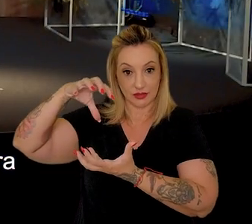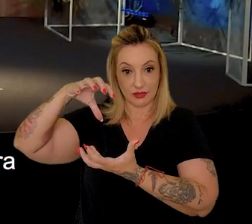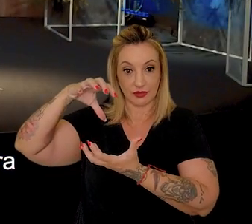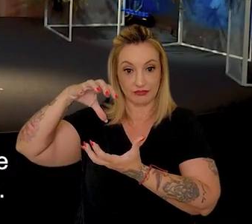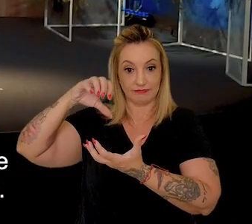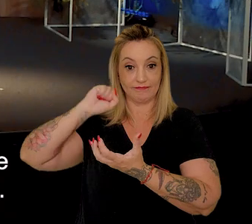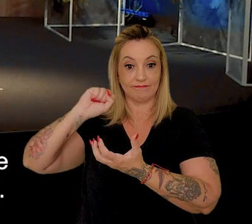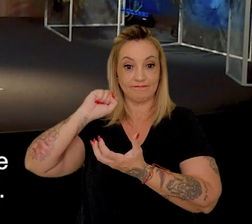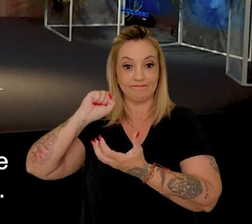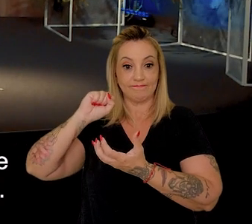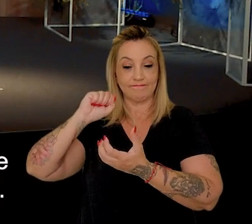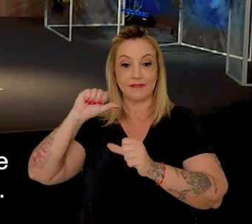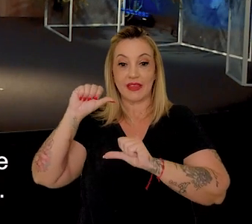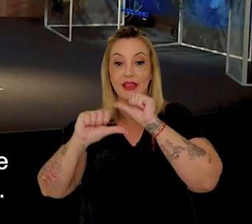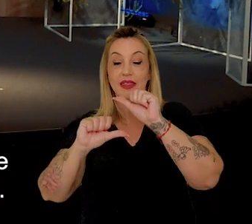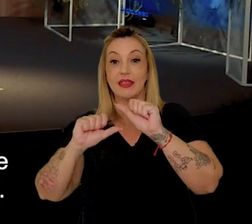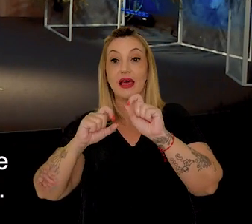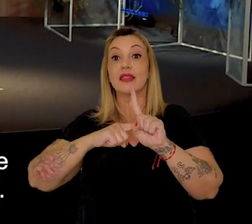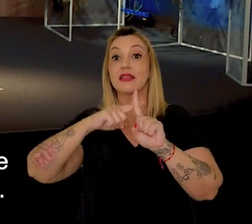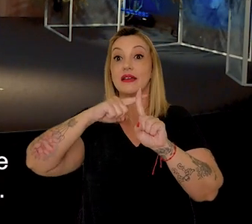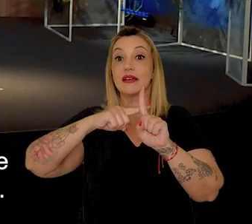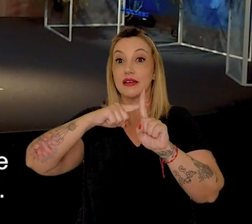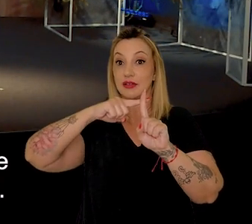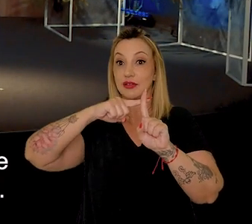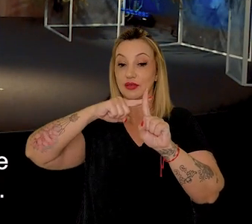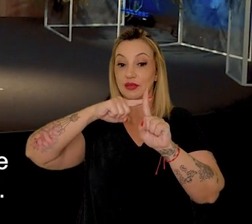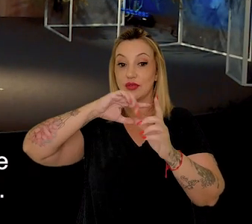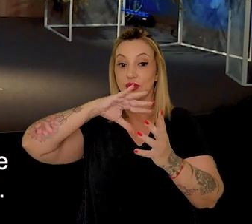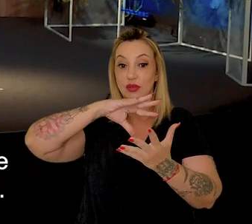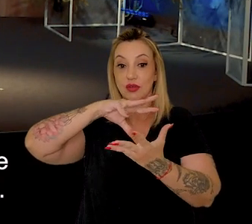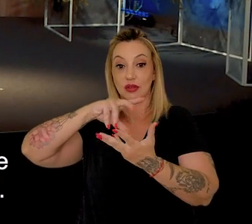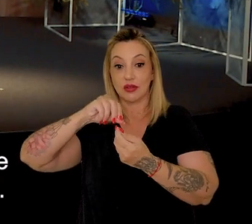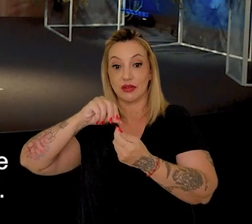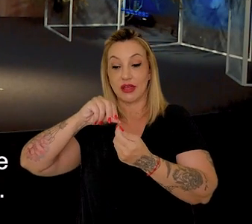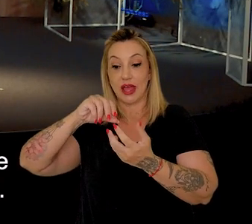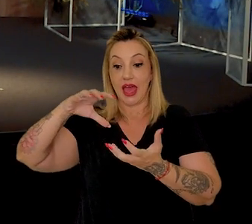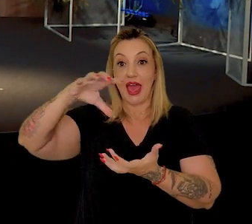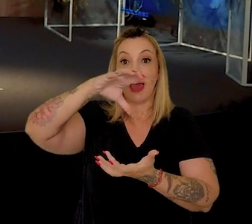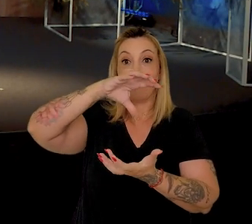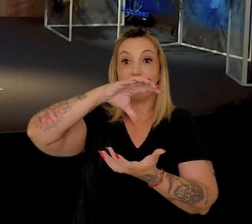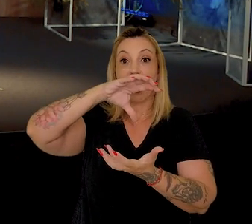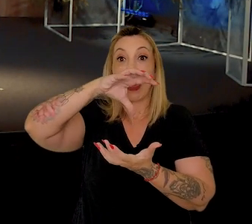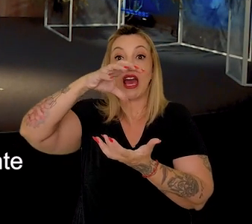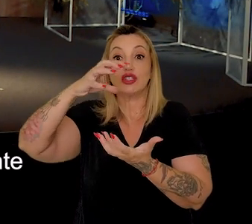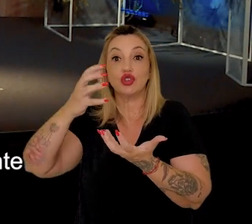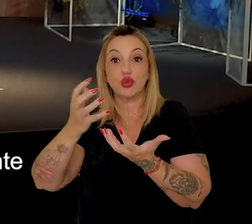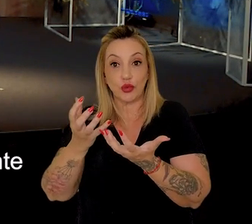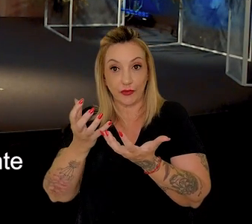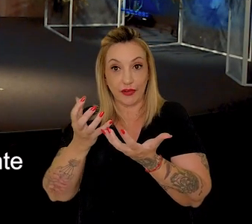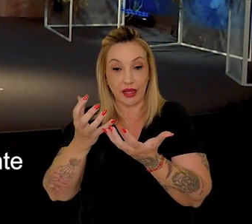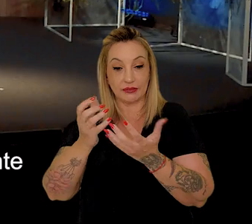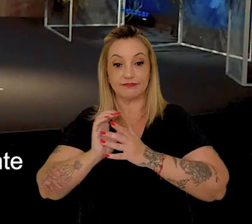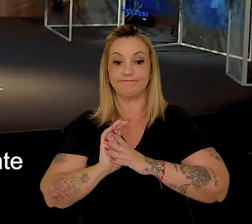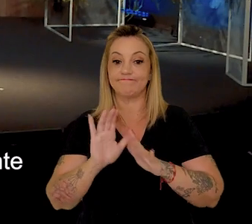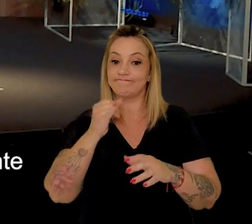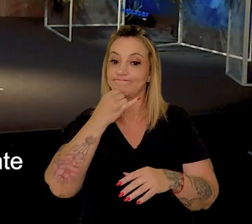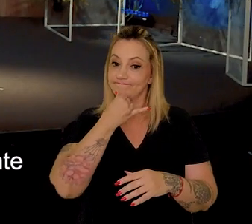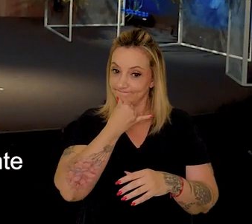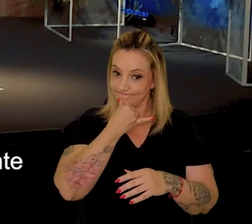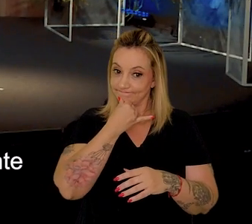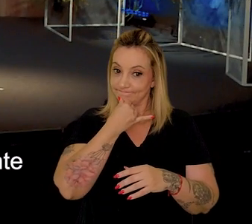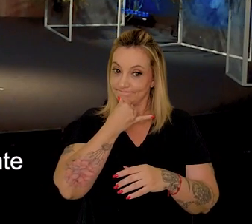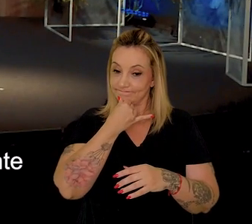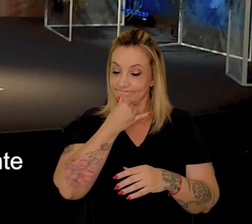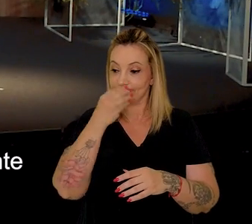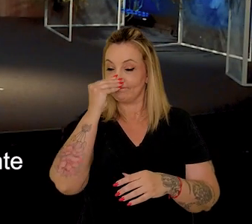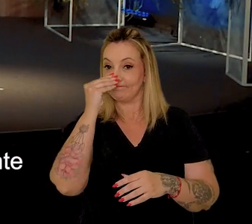substancialmente alterar a temperatura da superfície através do chamado efeito estufa infelizmente oo tudo foi